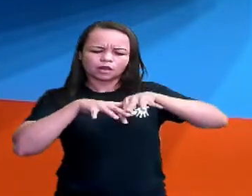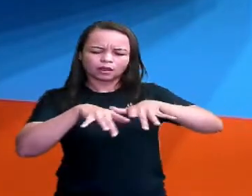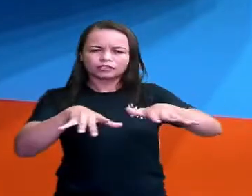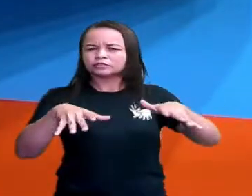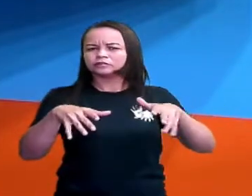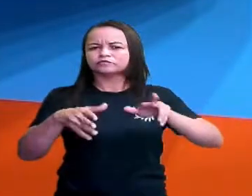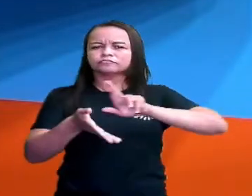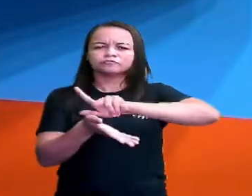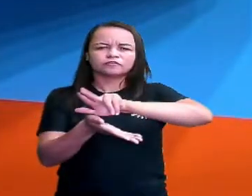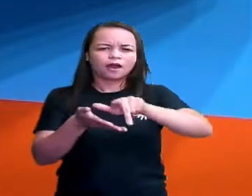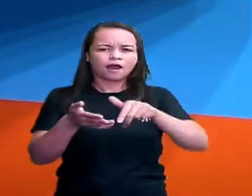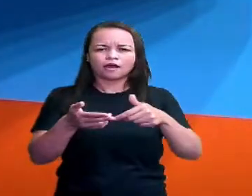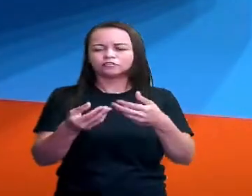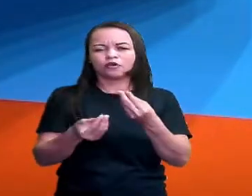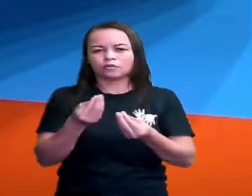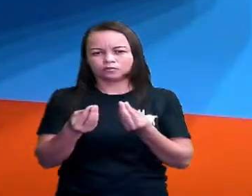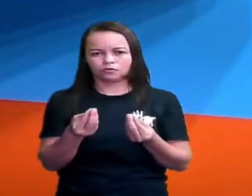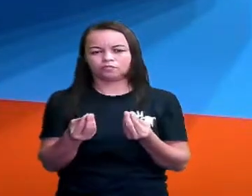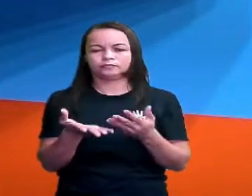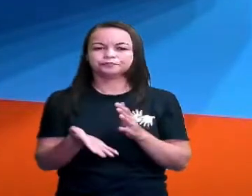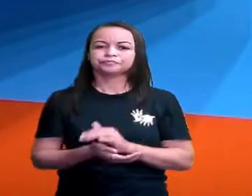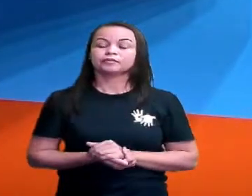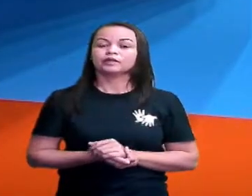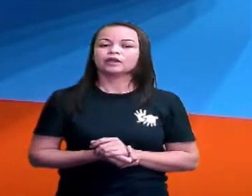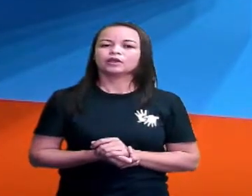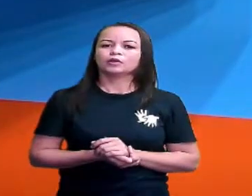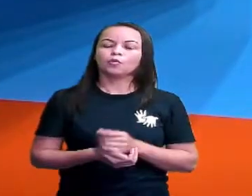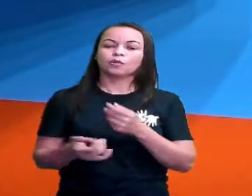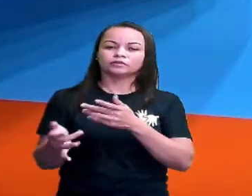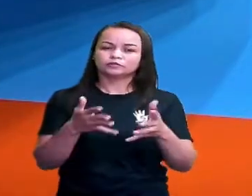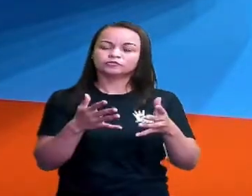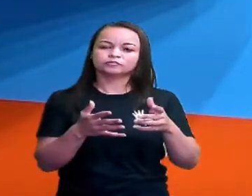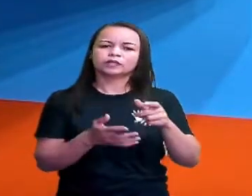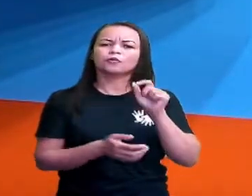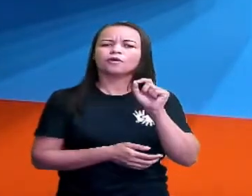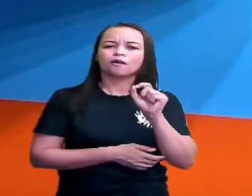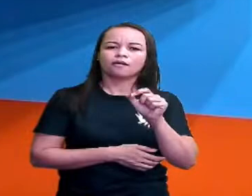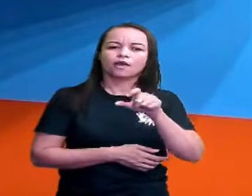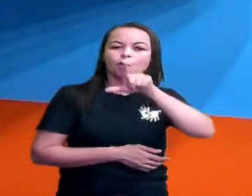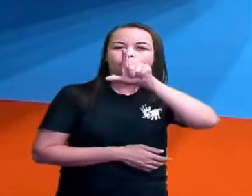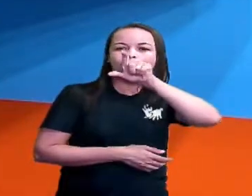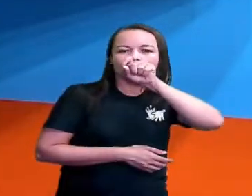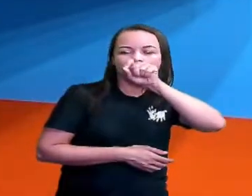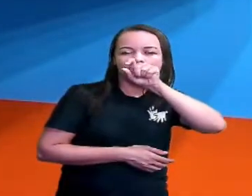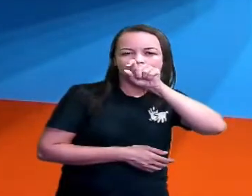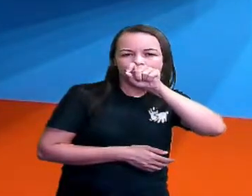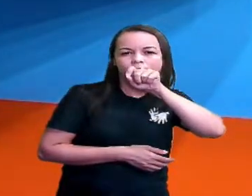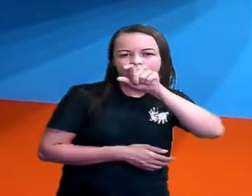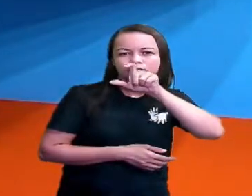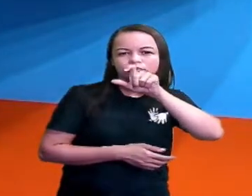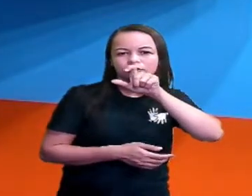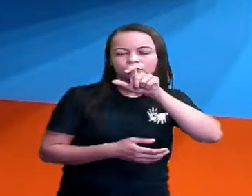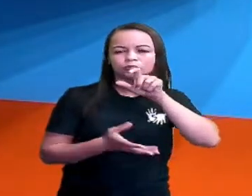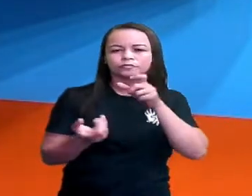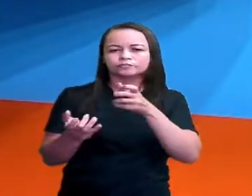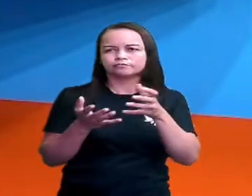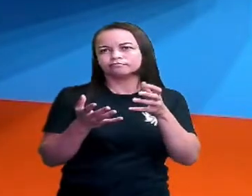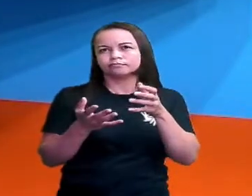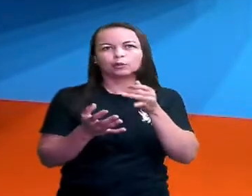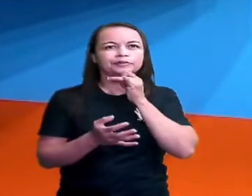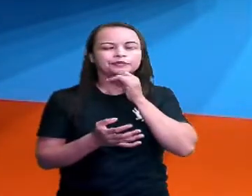várias formas. E uma dessas formas é através dos pássaros, né? Uma determinada espécie de